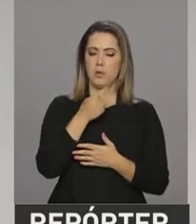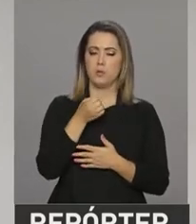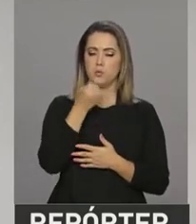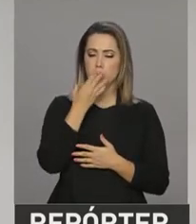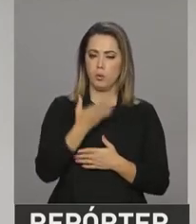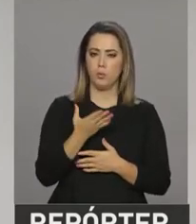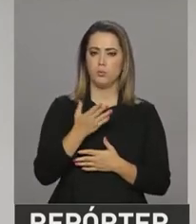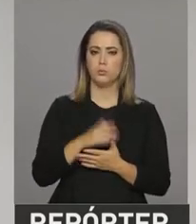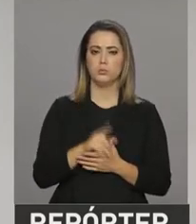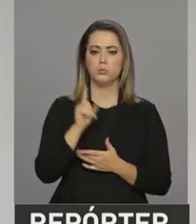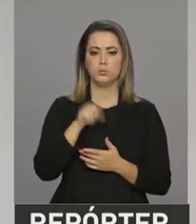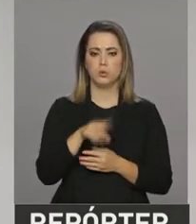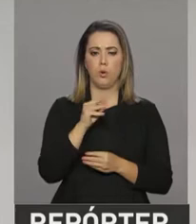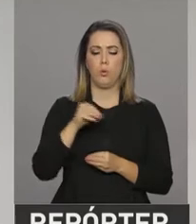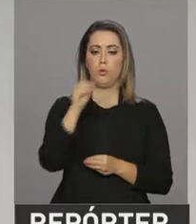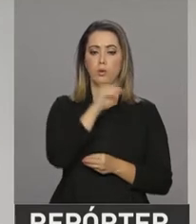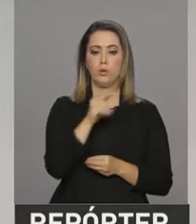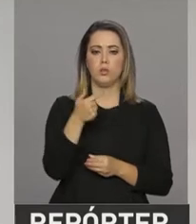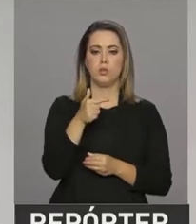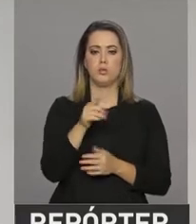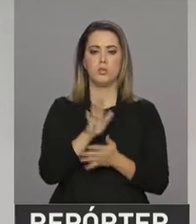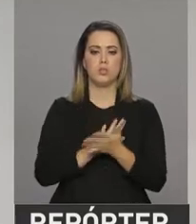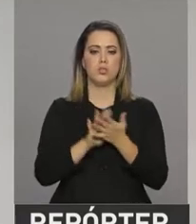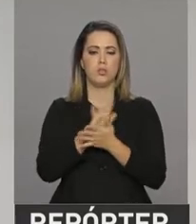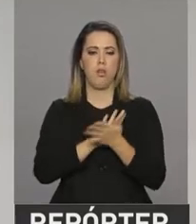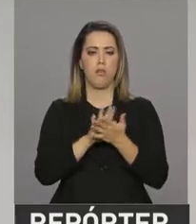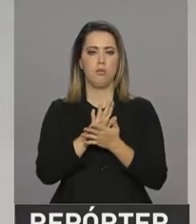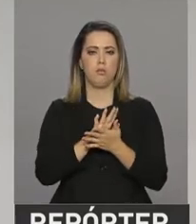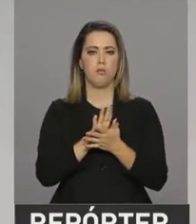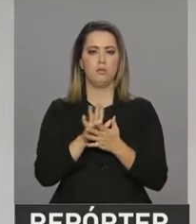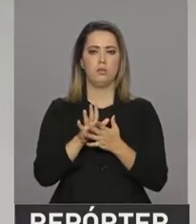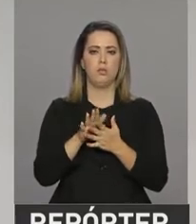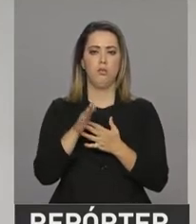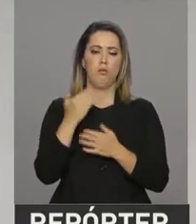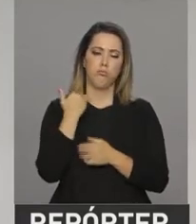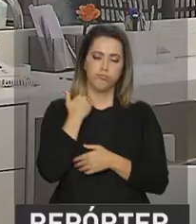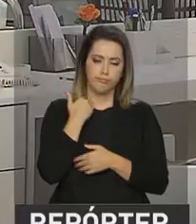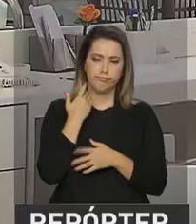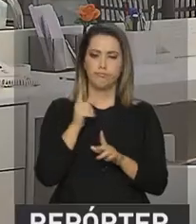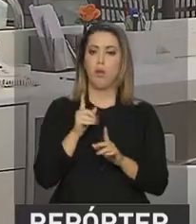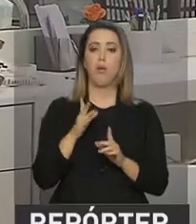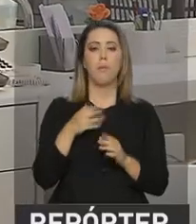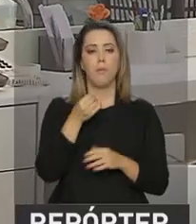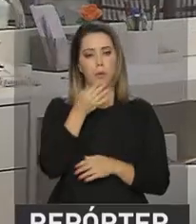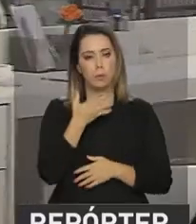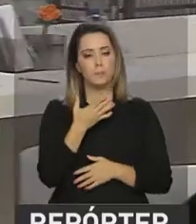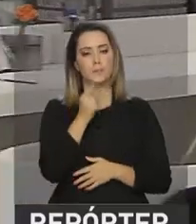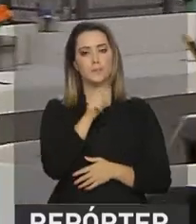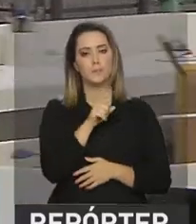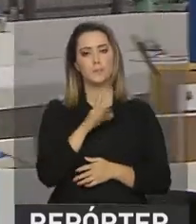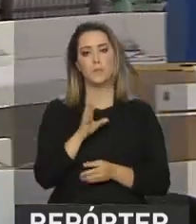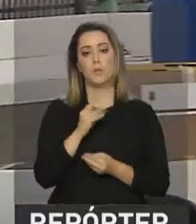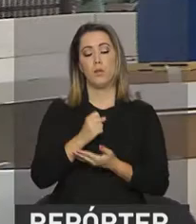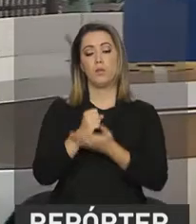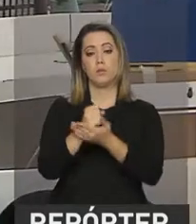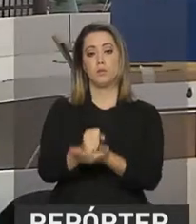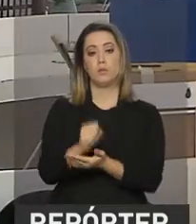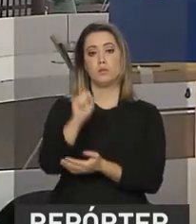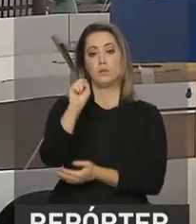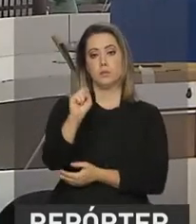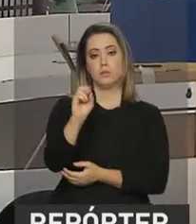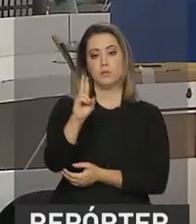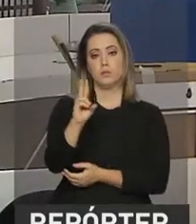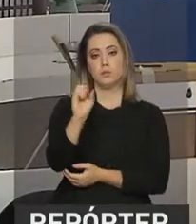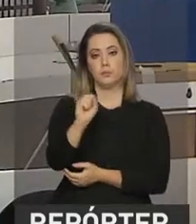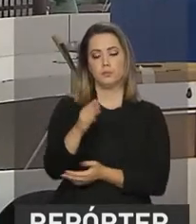senti muito bem. É um tratamento que não deixa a gente tão mal, né? O trastuzumab é oferecido pelo Sistema Único